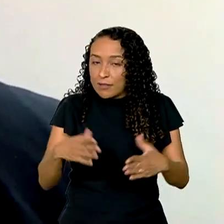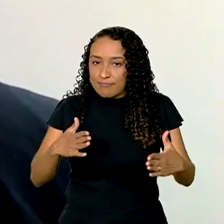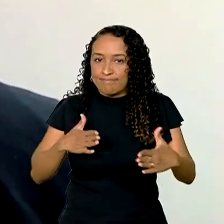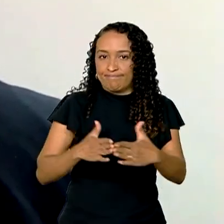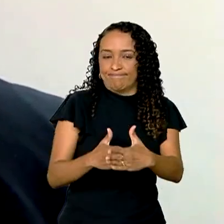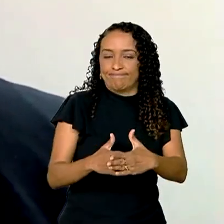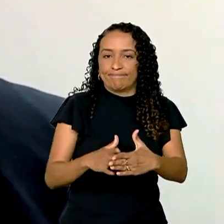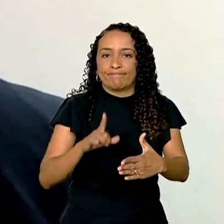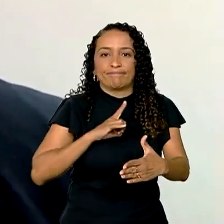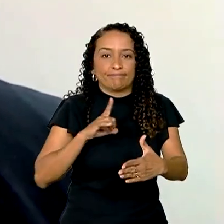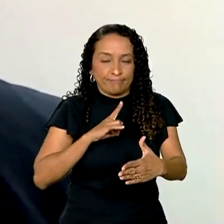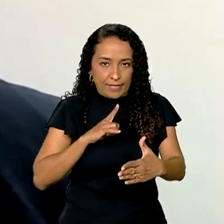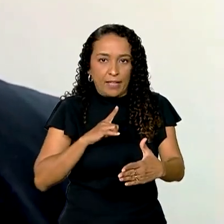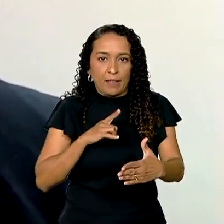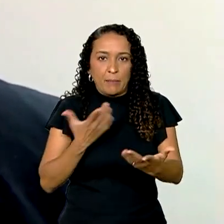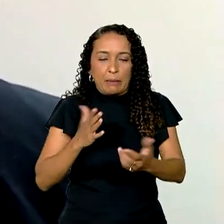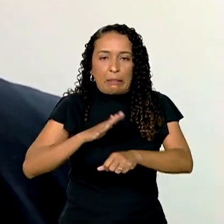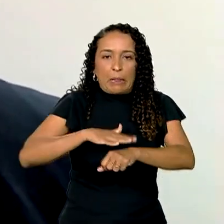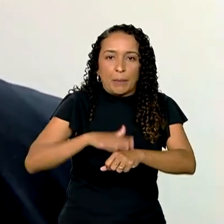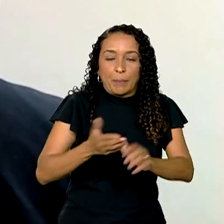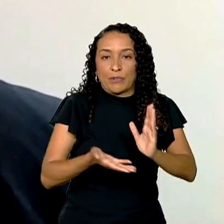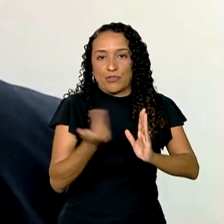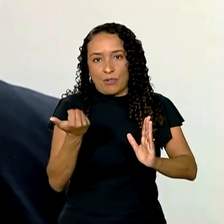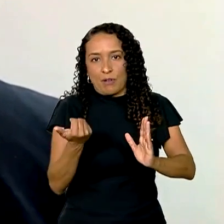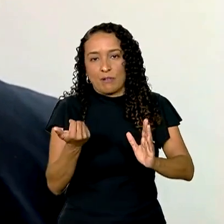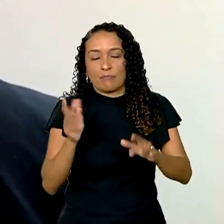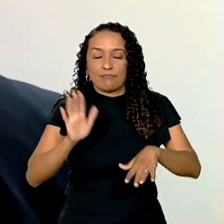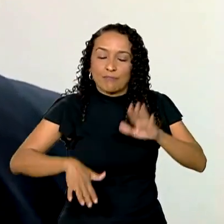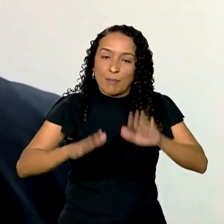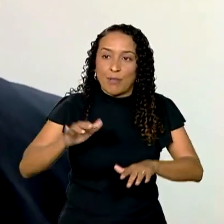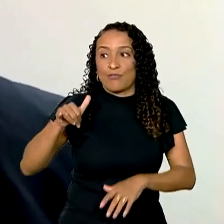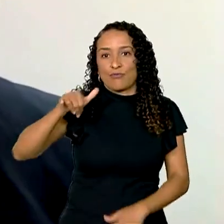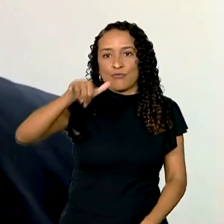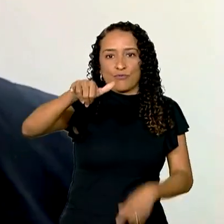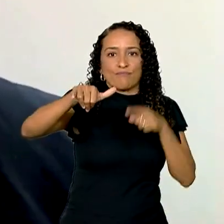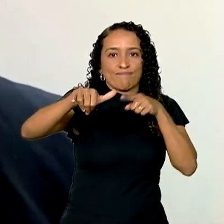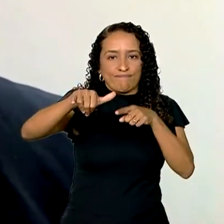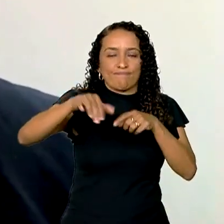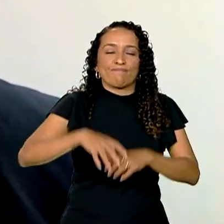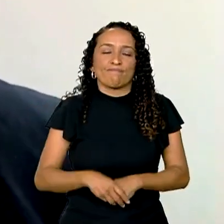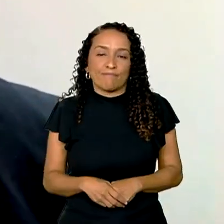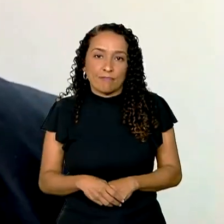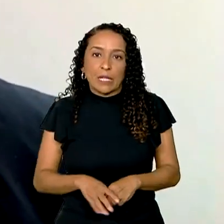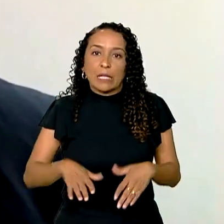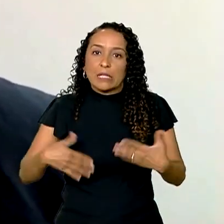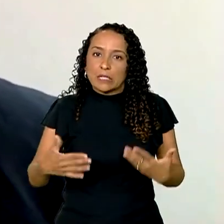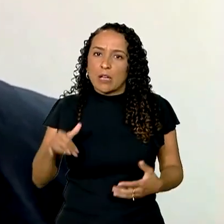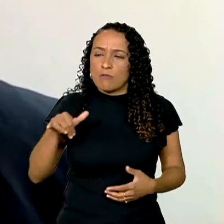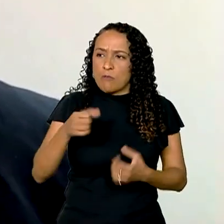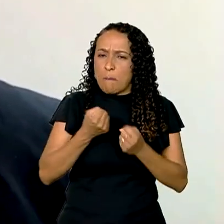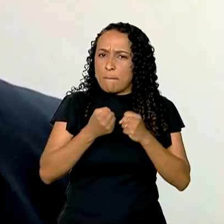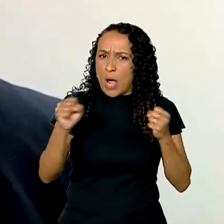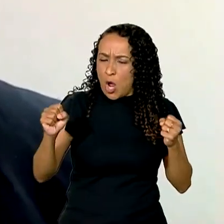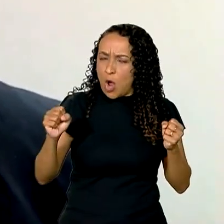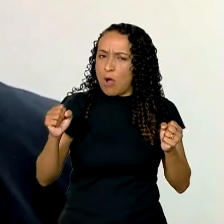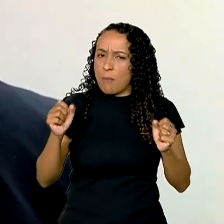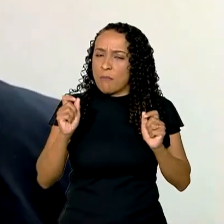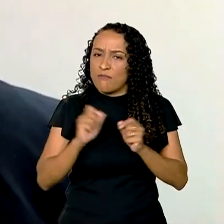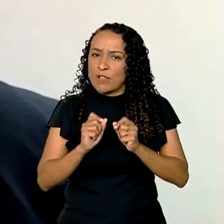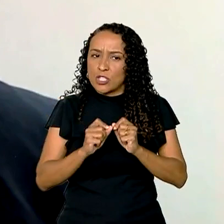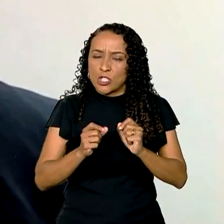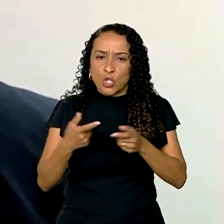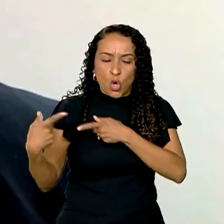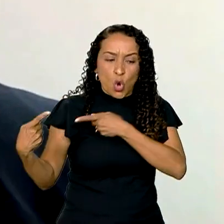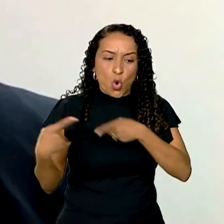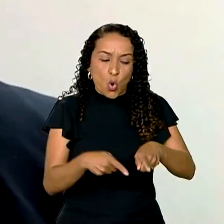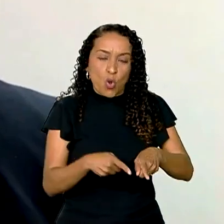para você fazer operações de desintrusão, porque você depende de aeronave. Dependendo de aeronave, as aeronaves maiores que tem para fazer combate ao garimpo são